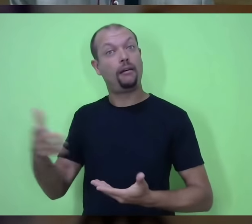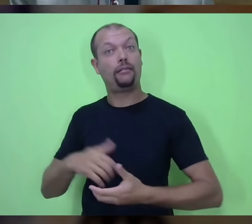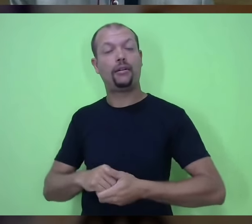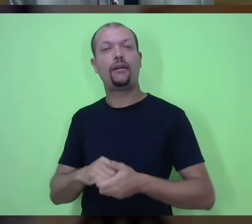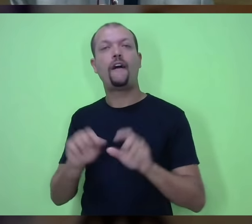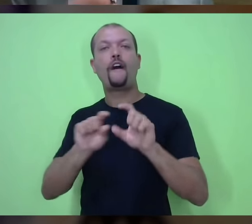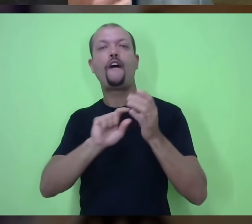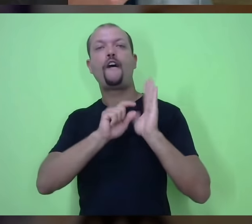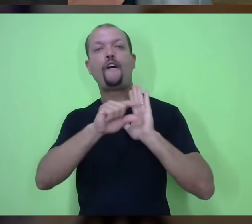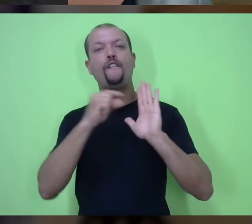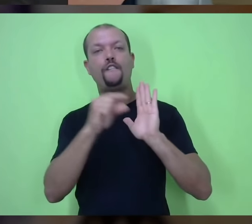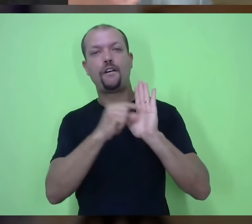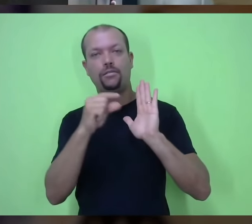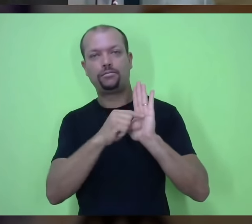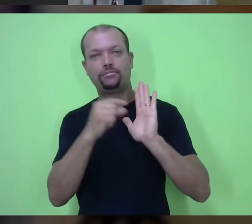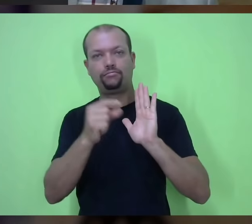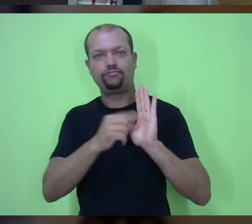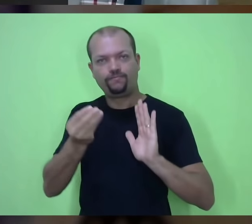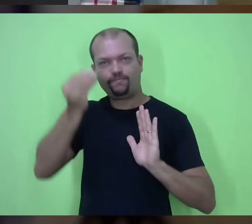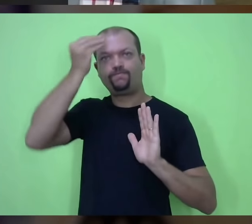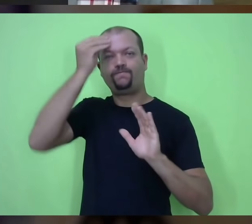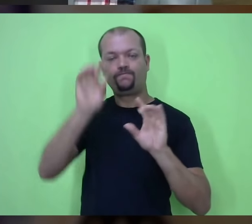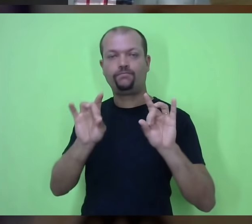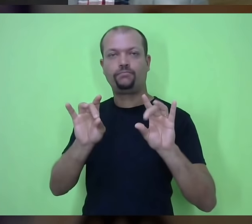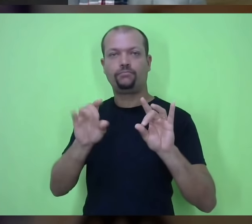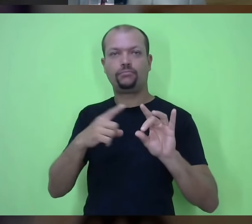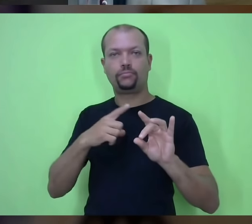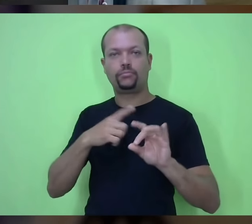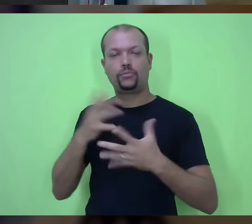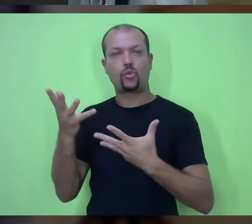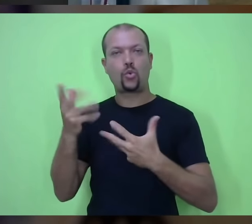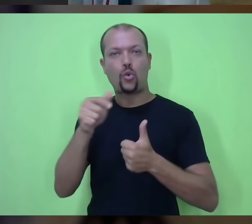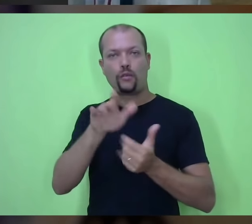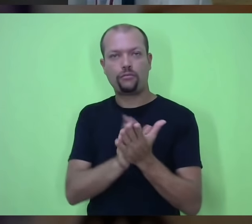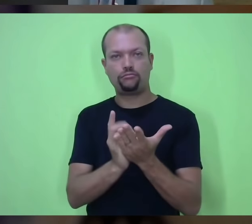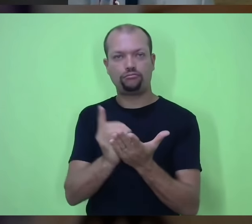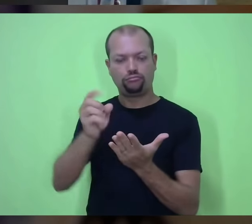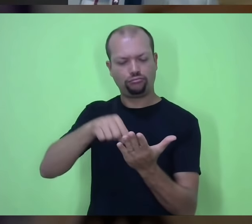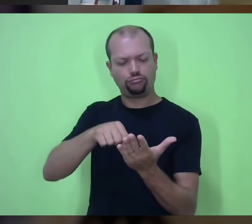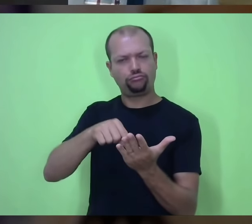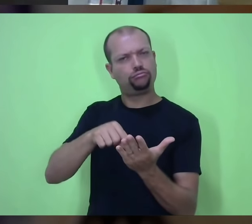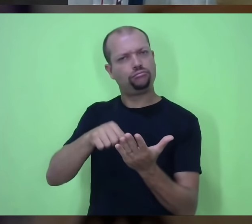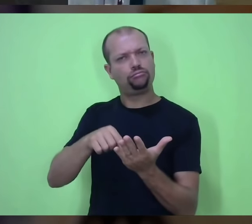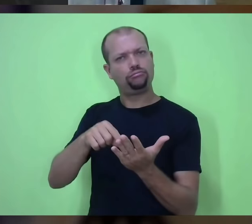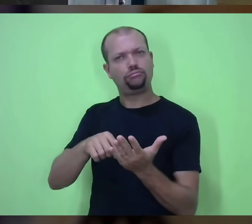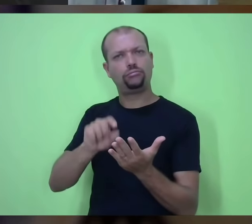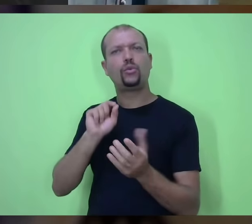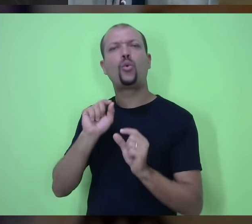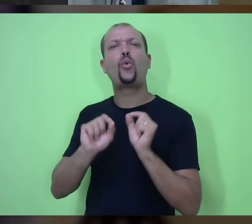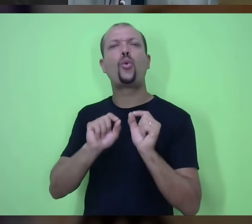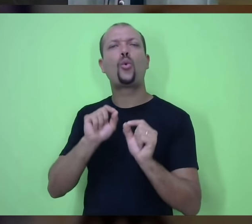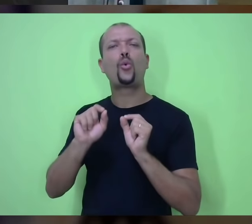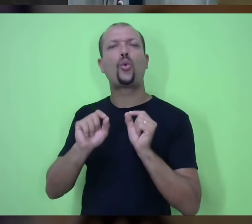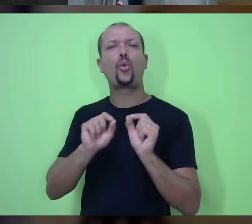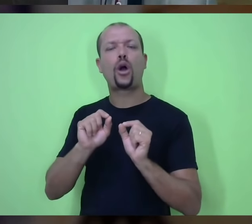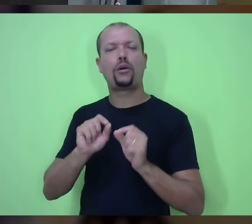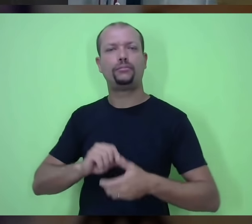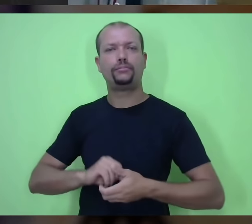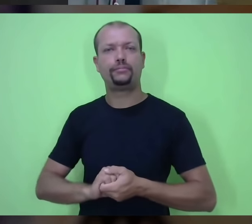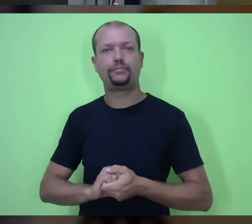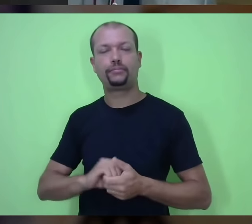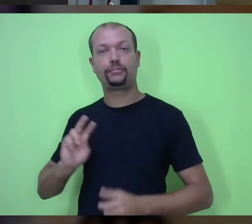semana. E temos um verso para memorizar, um verso especial, e eu convido você a abrir a sua Bíblia lá no livro, na